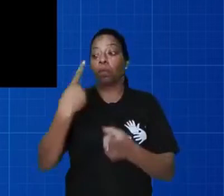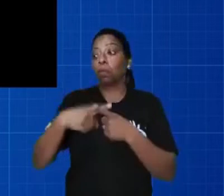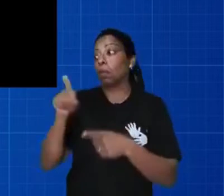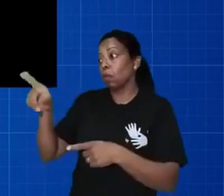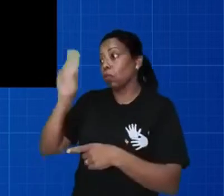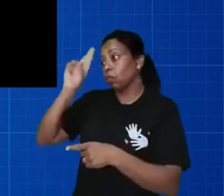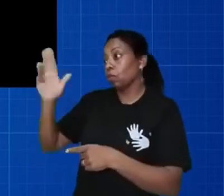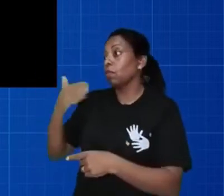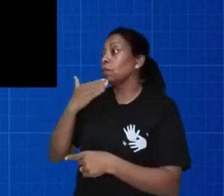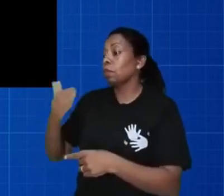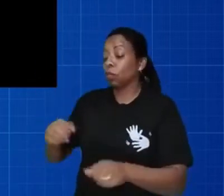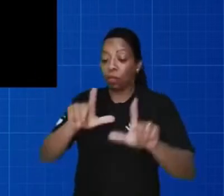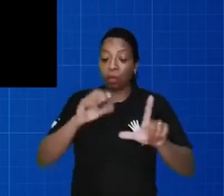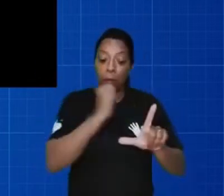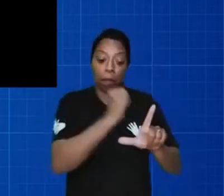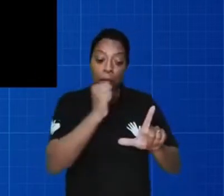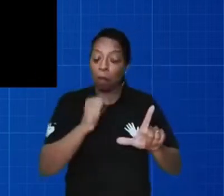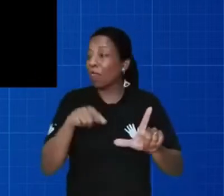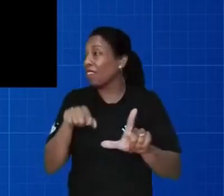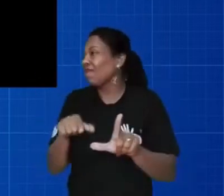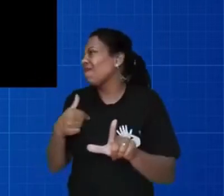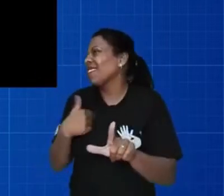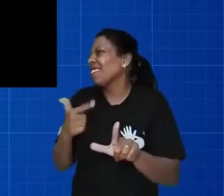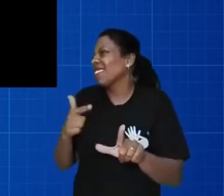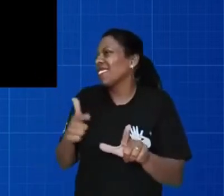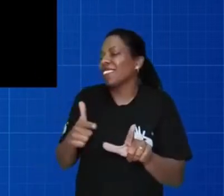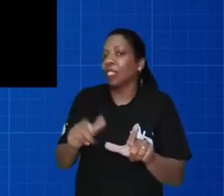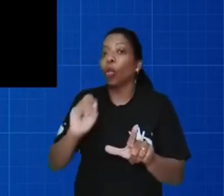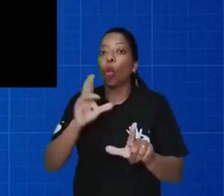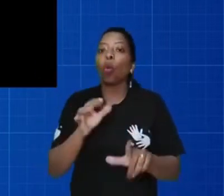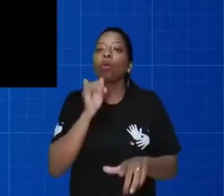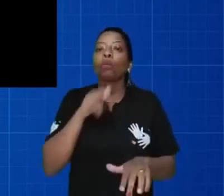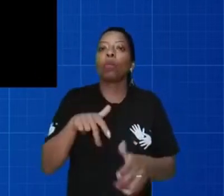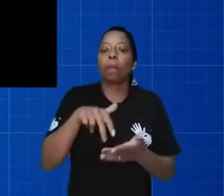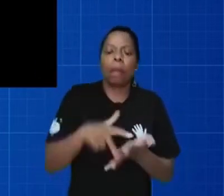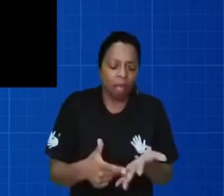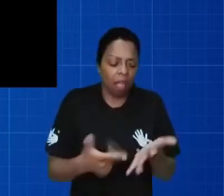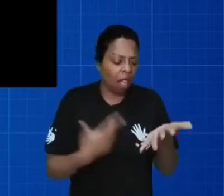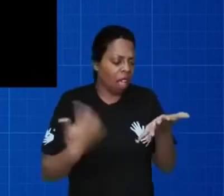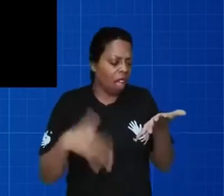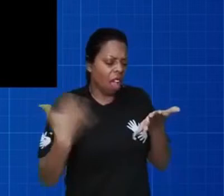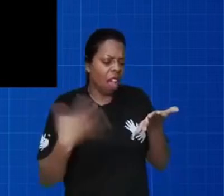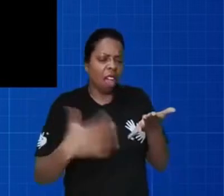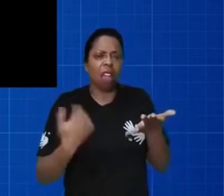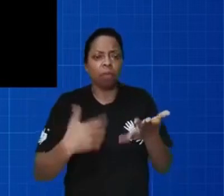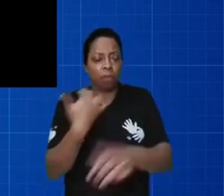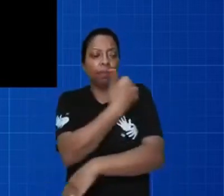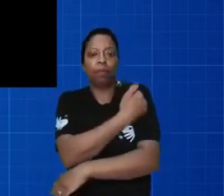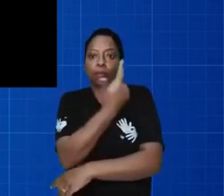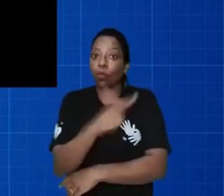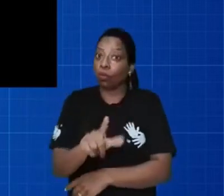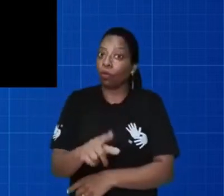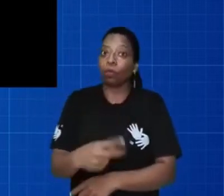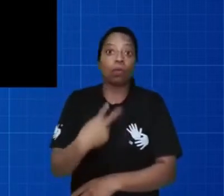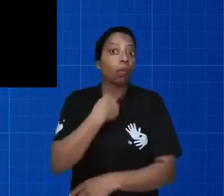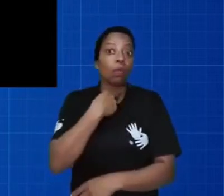prego. Mas não pode esperar que isso aconteça, porque ela é uma bactéria que ela fica na terra, na poeira. Então, ela entra